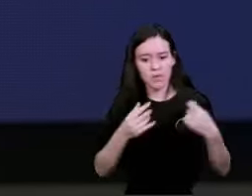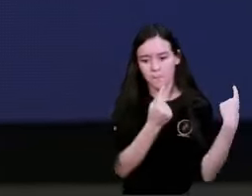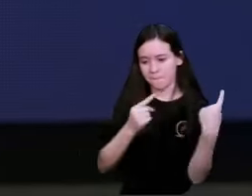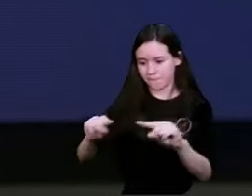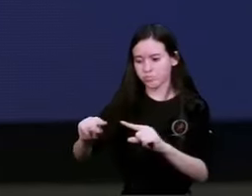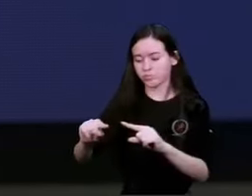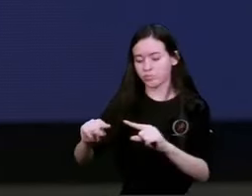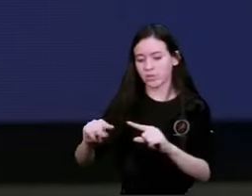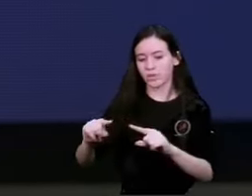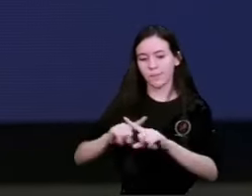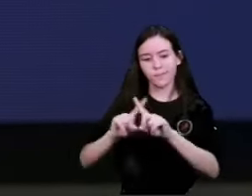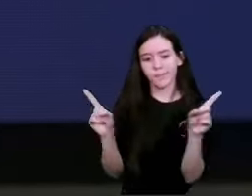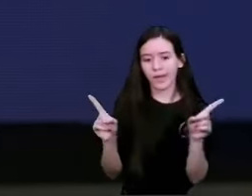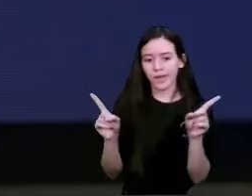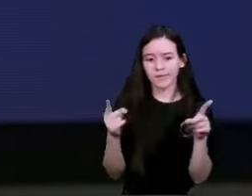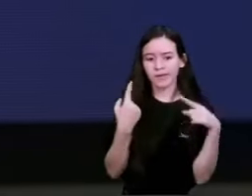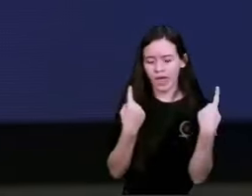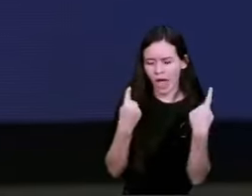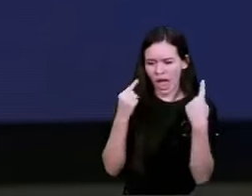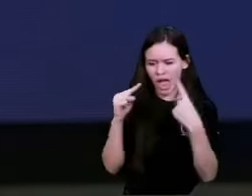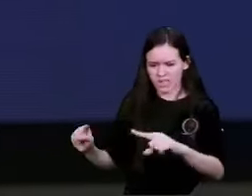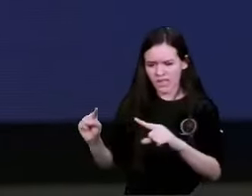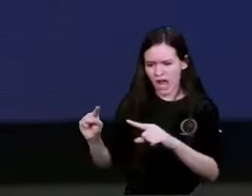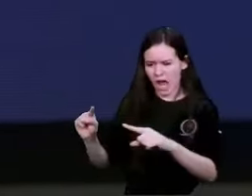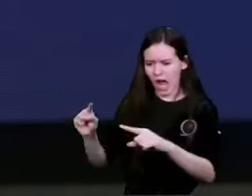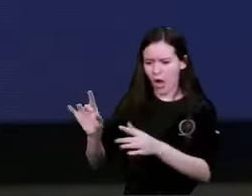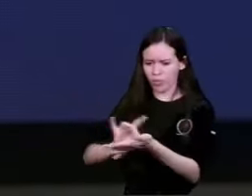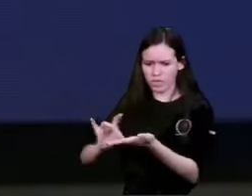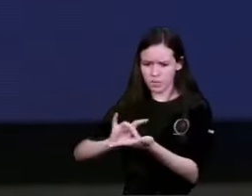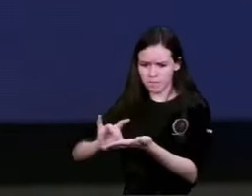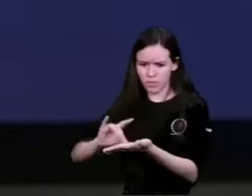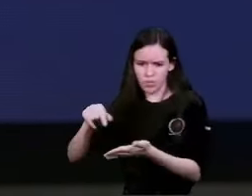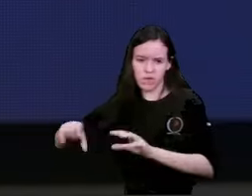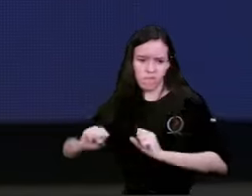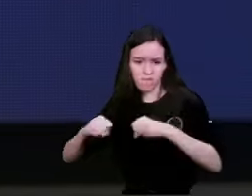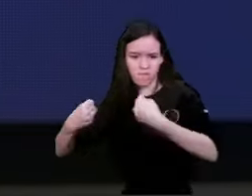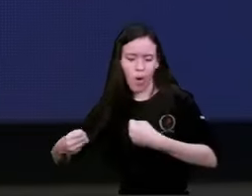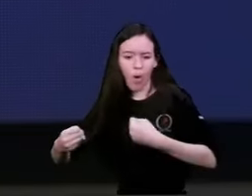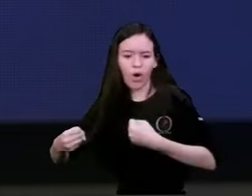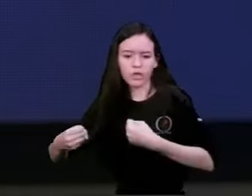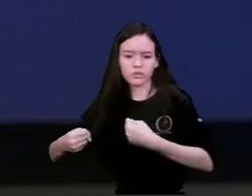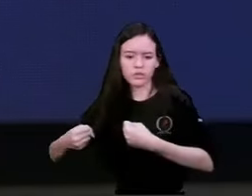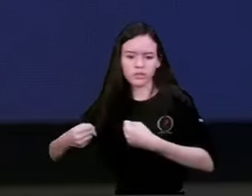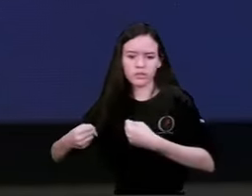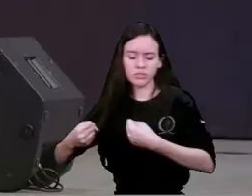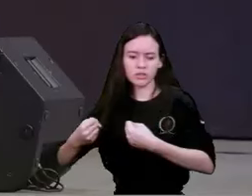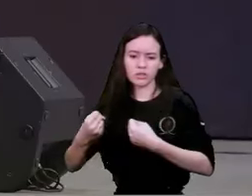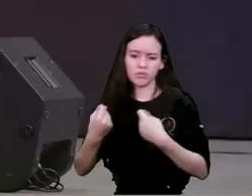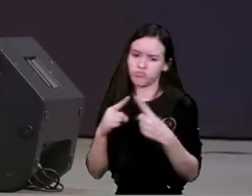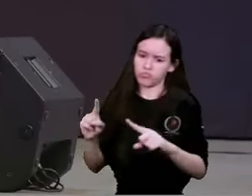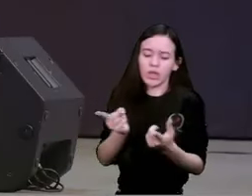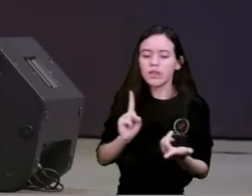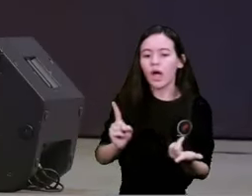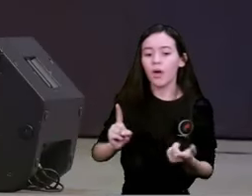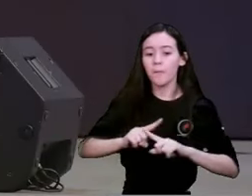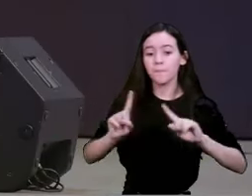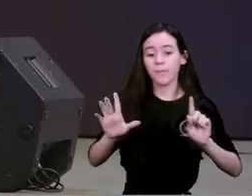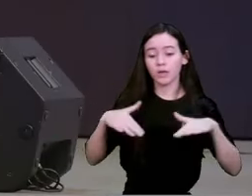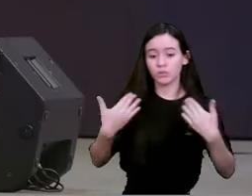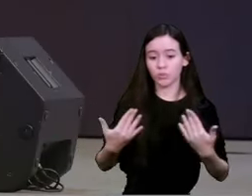investir. Ninguém atacaria o seu inimigo no seu momento mais forte, no auge da sua força. Só que quando